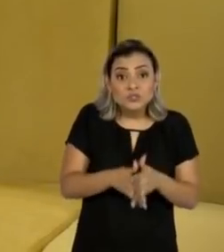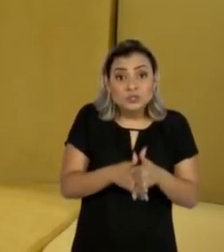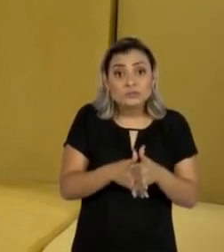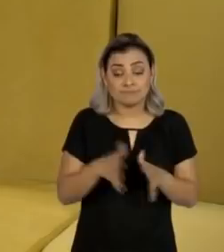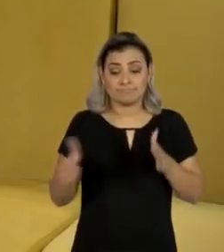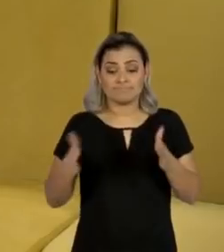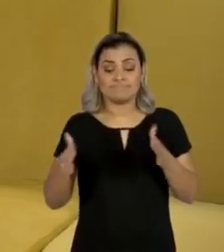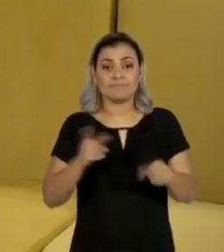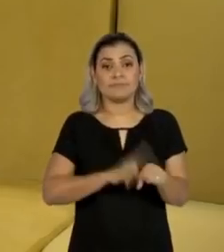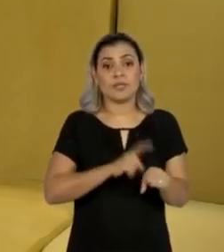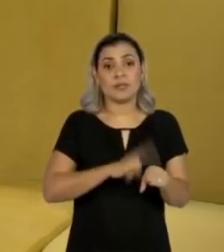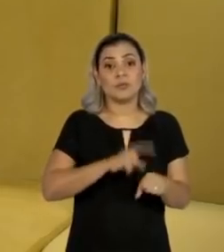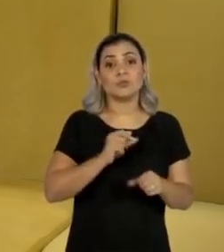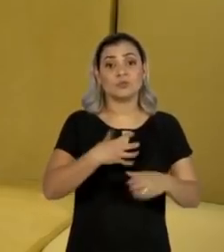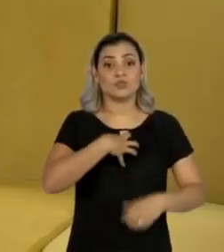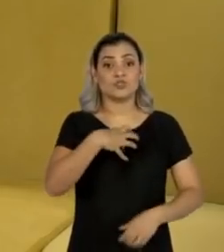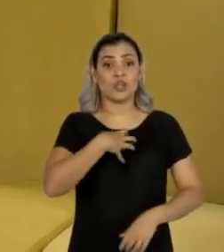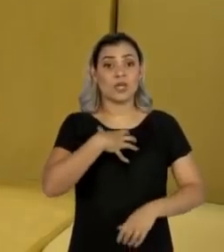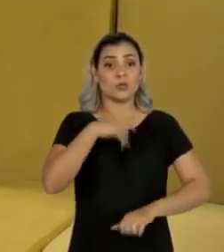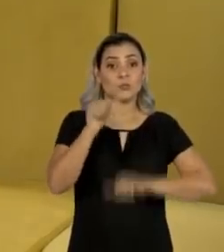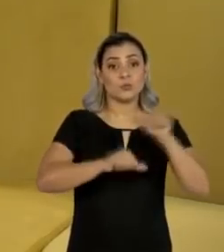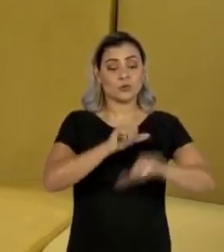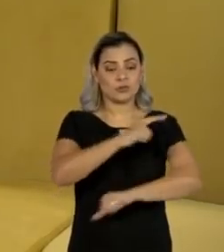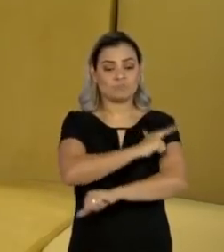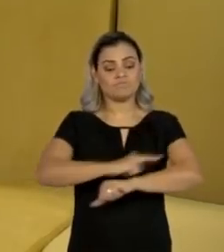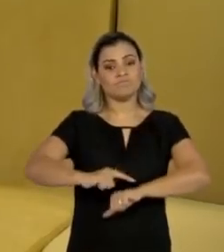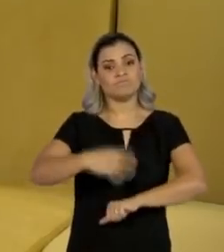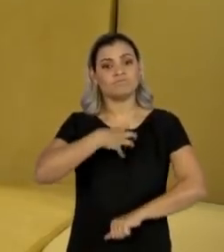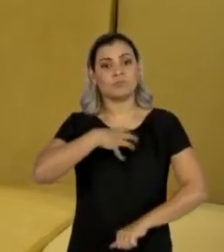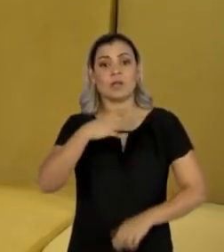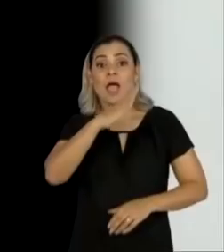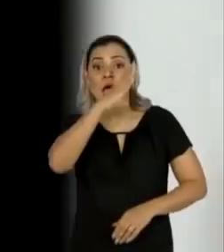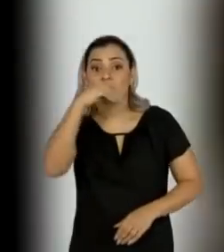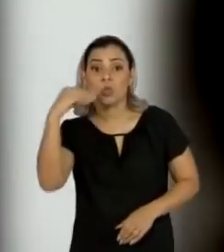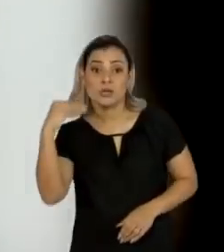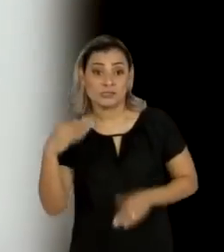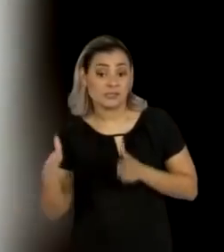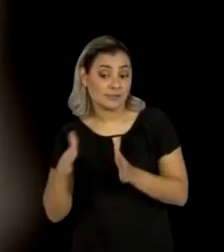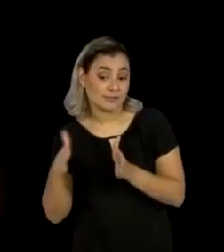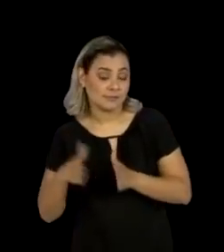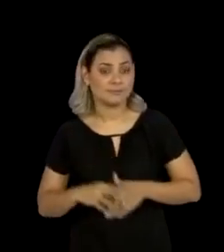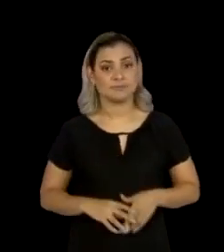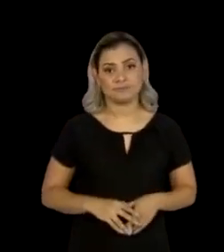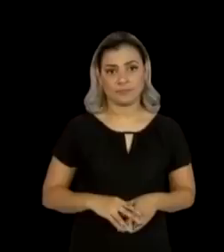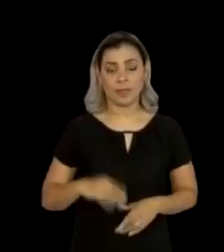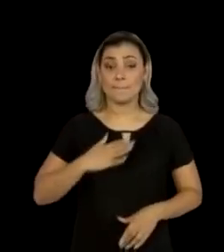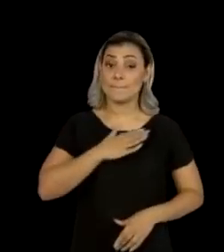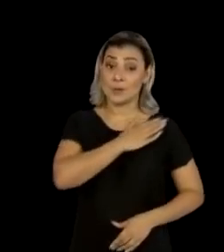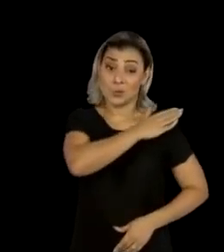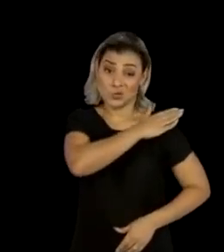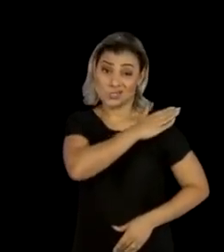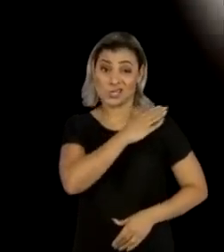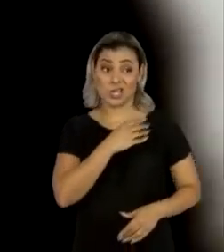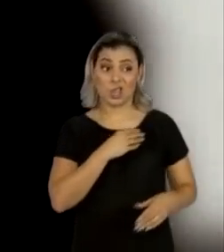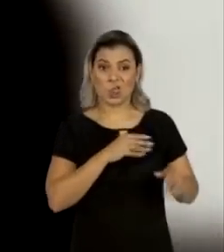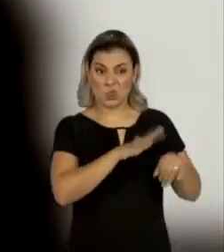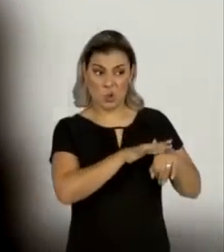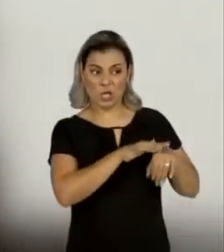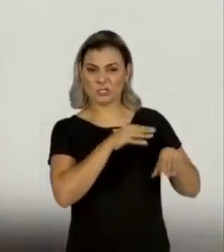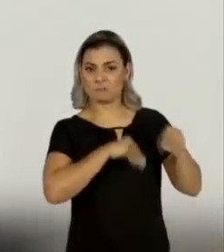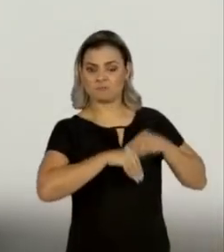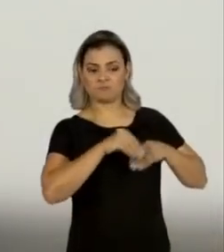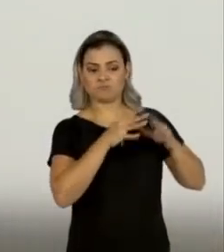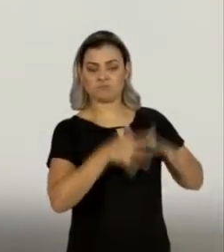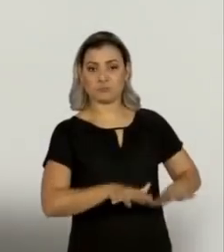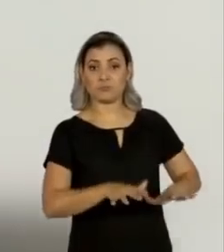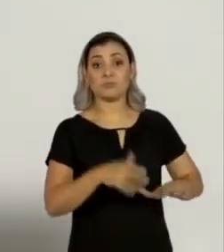doença com as mudanças de comportamento típicas da adolescência. O preconceito contra a doença faz esta mulher